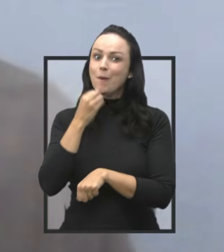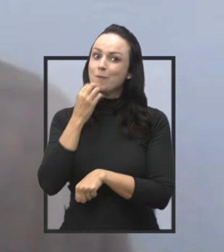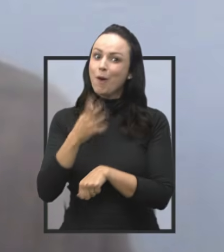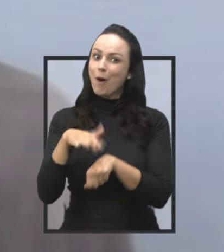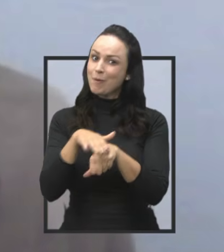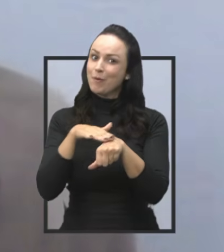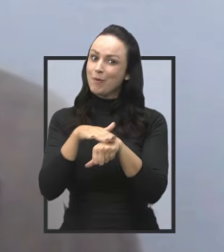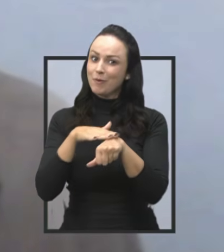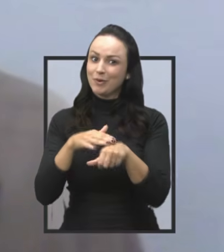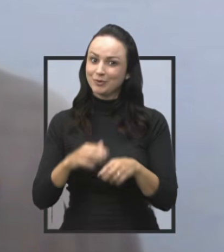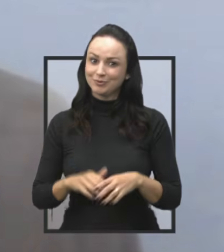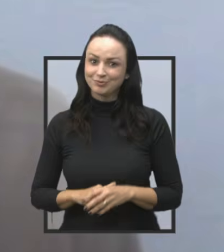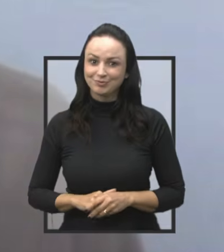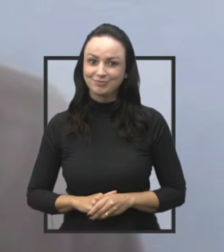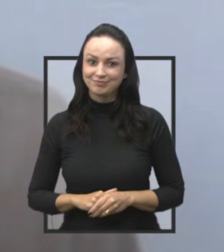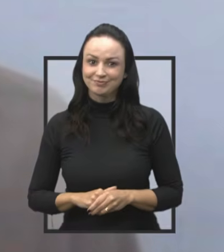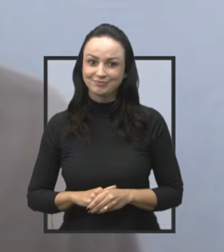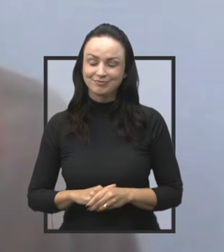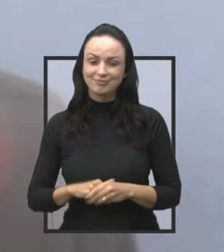boa prosa.